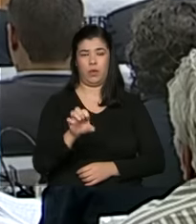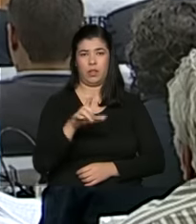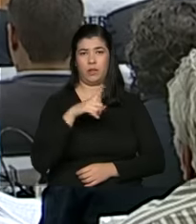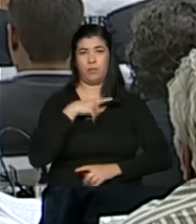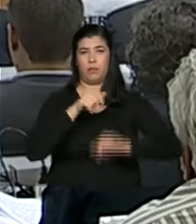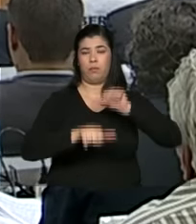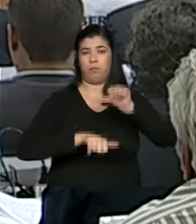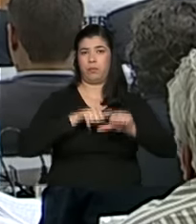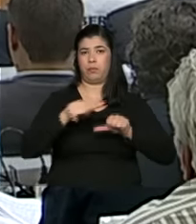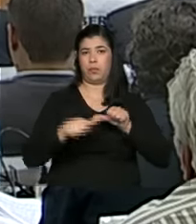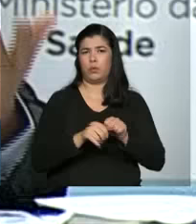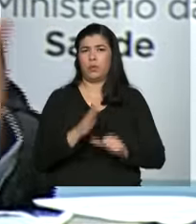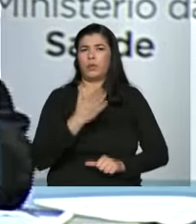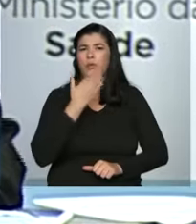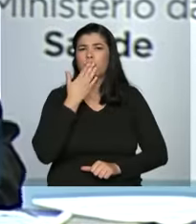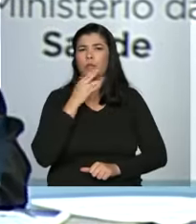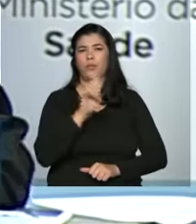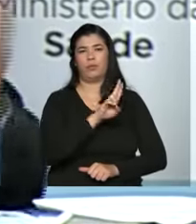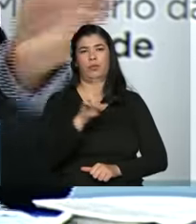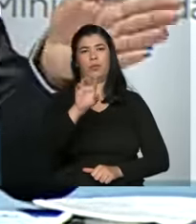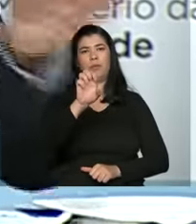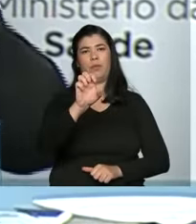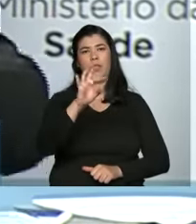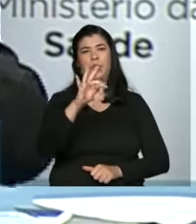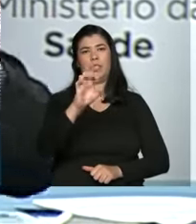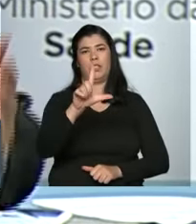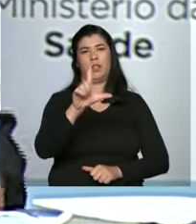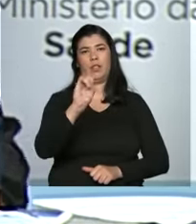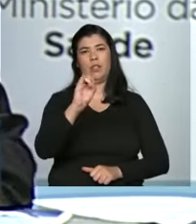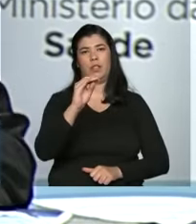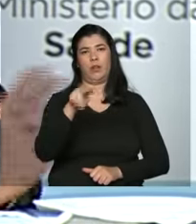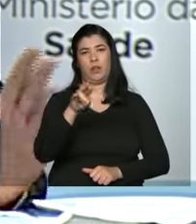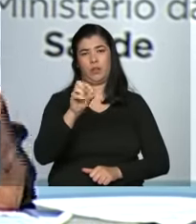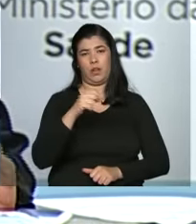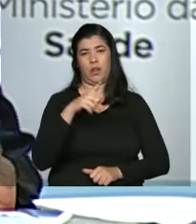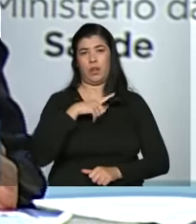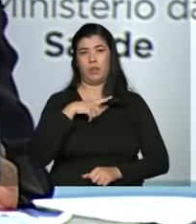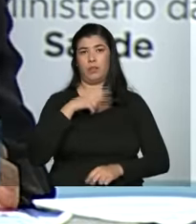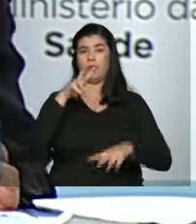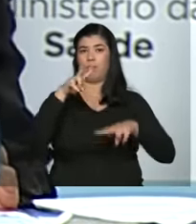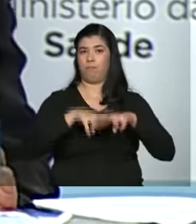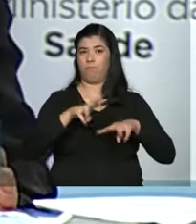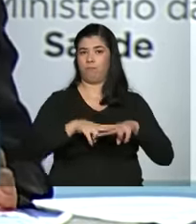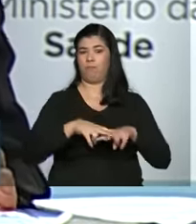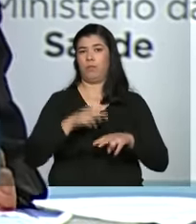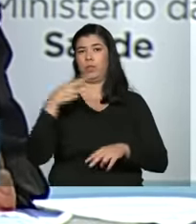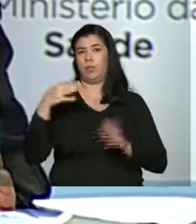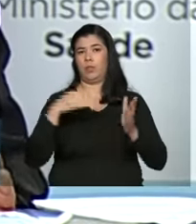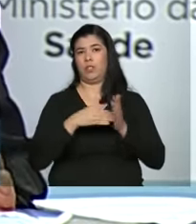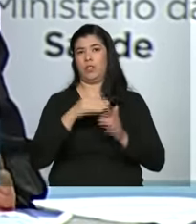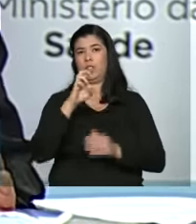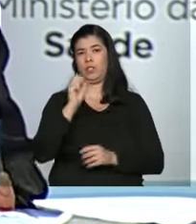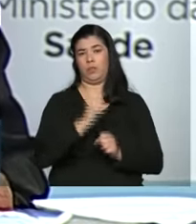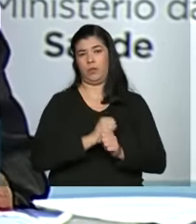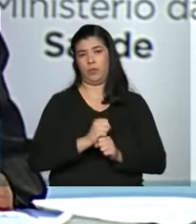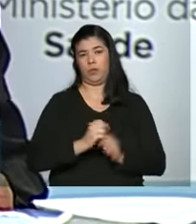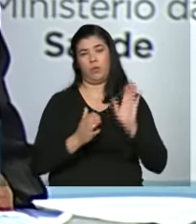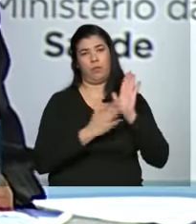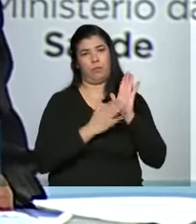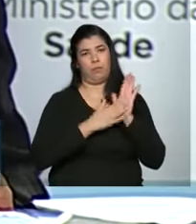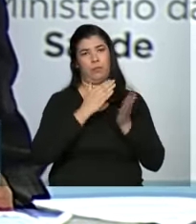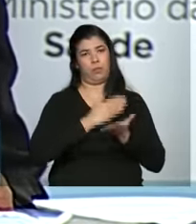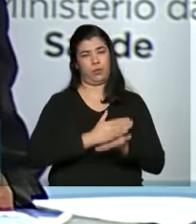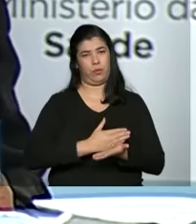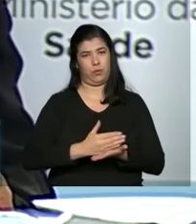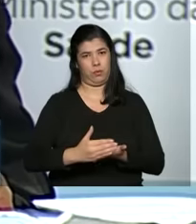alteração no tipo de estelionato usando a pena já existente que é de 1 a 5 anos mas essa é uma proposta Inicial ainda eh será encaminhado